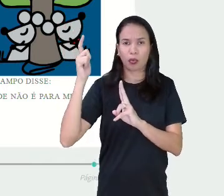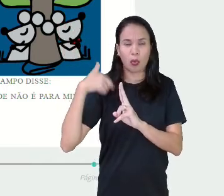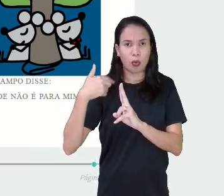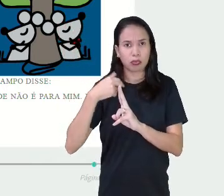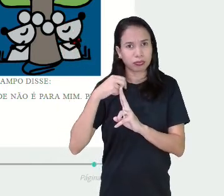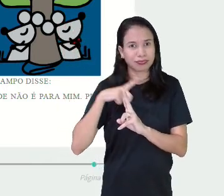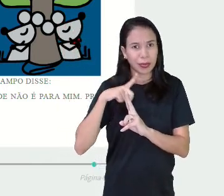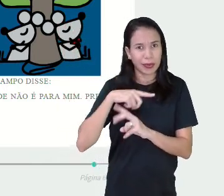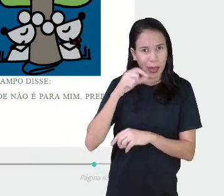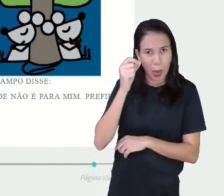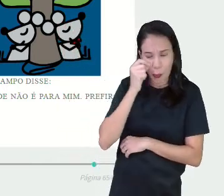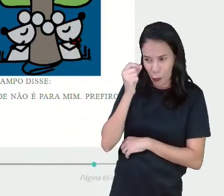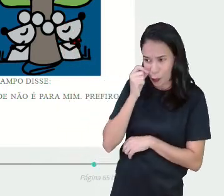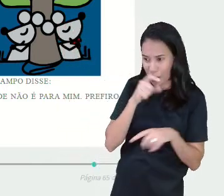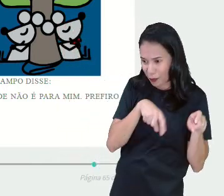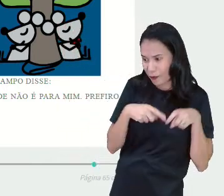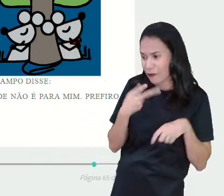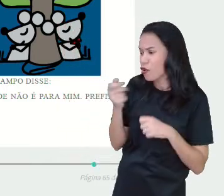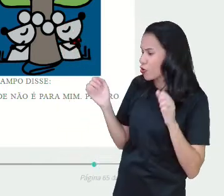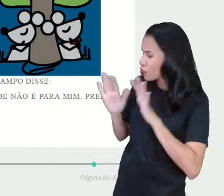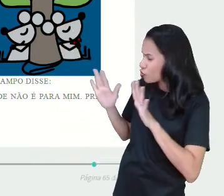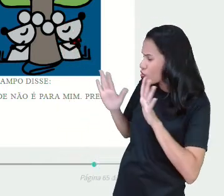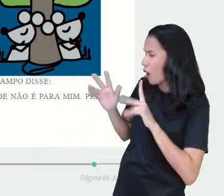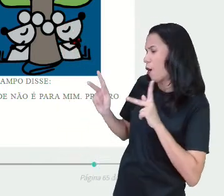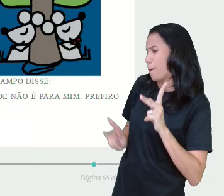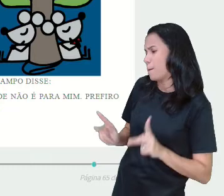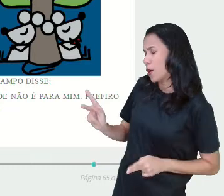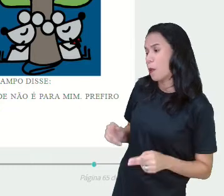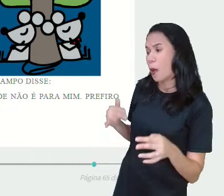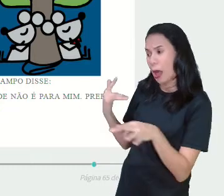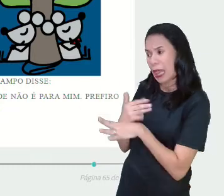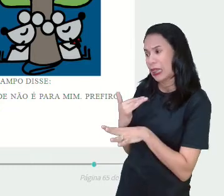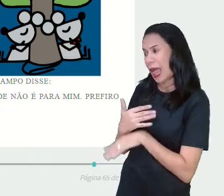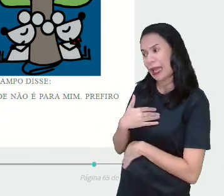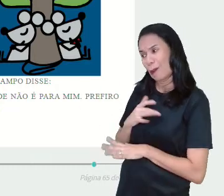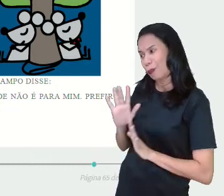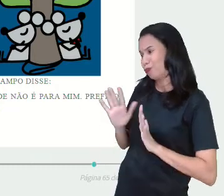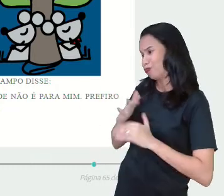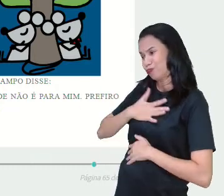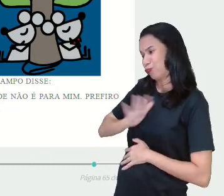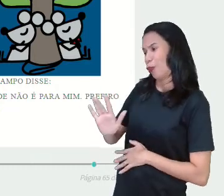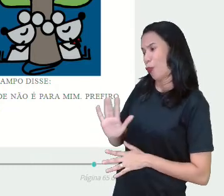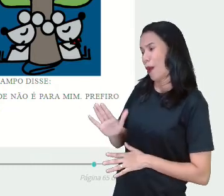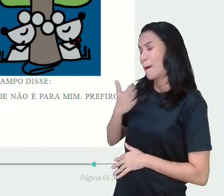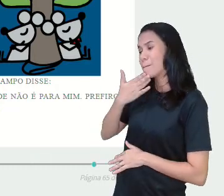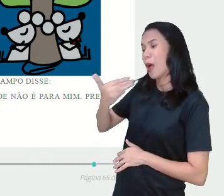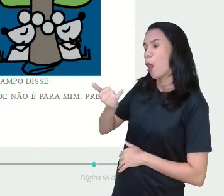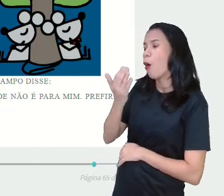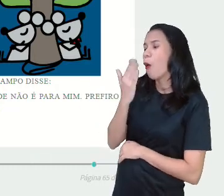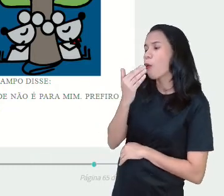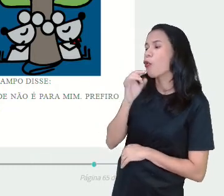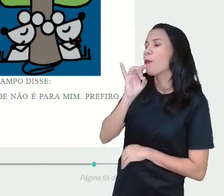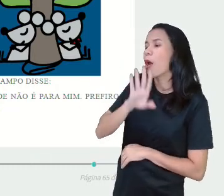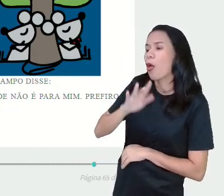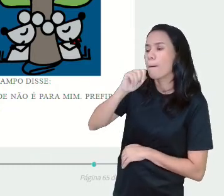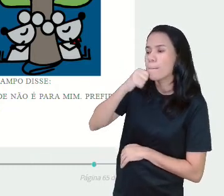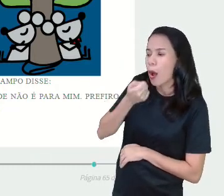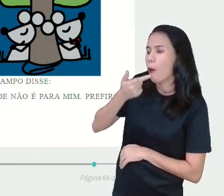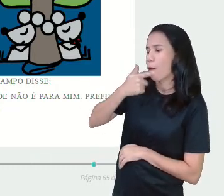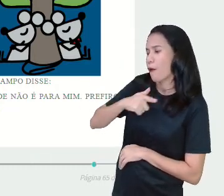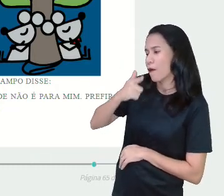disse: Adeus, querido primo. A cidade não é para mim. Prefiro comer só pão e